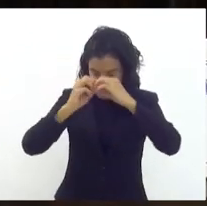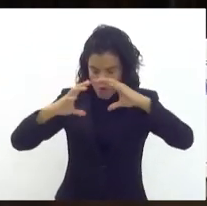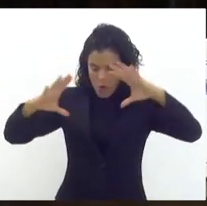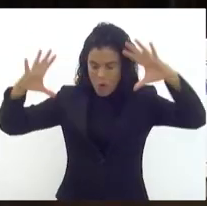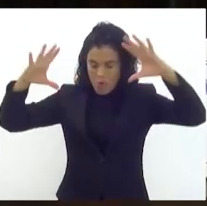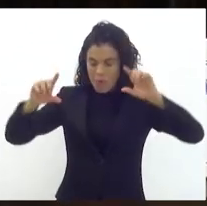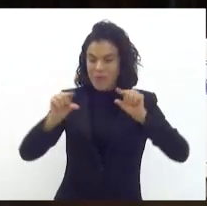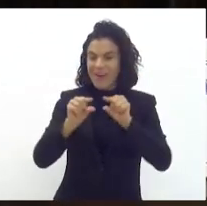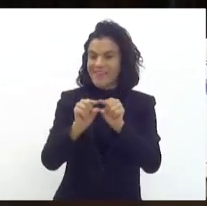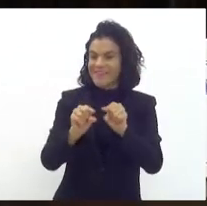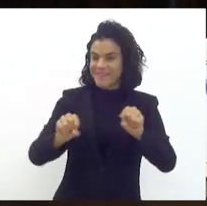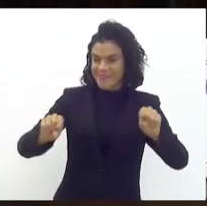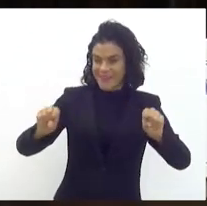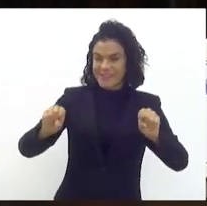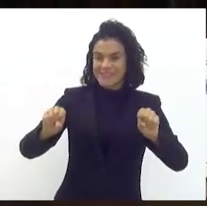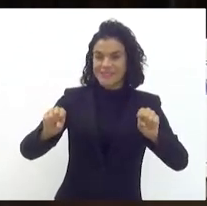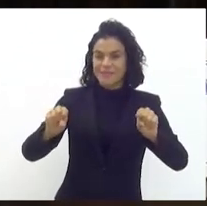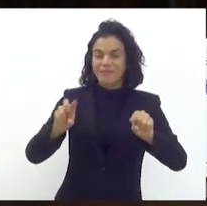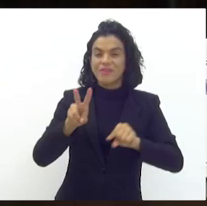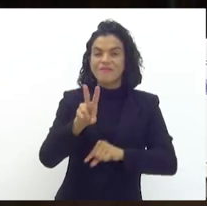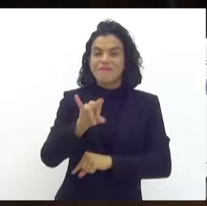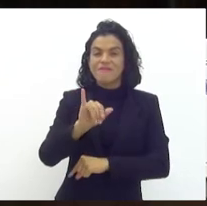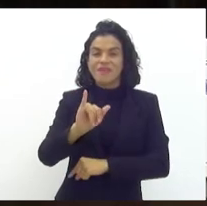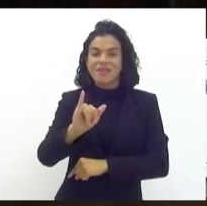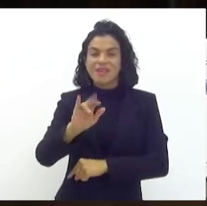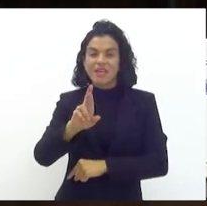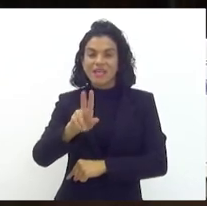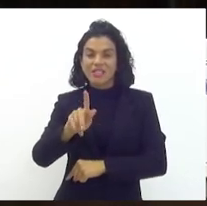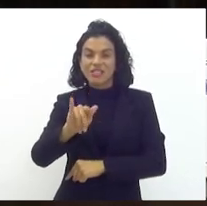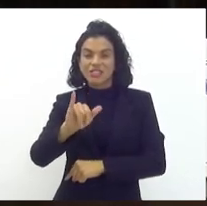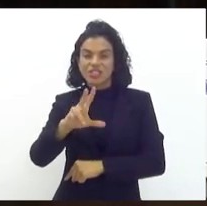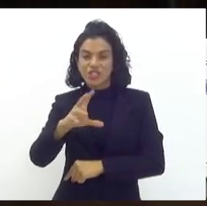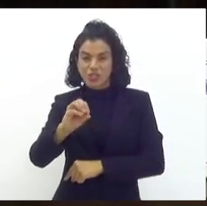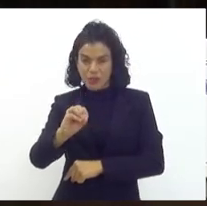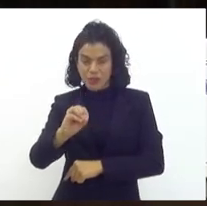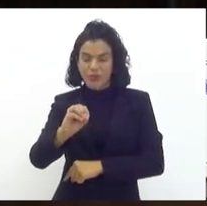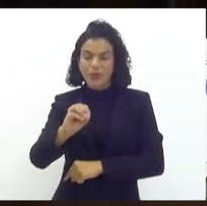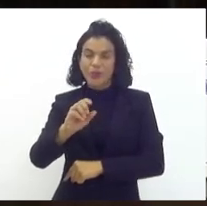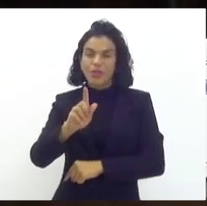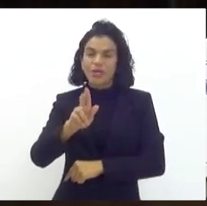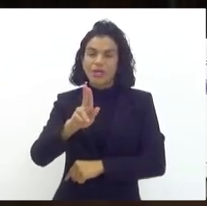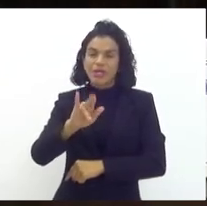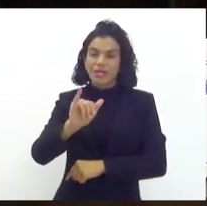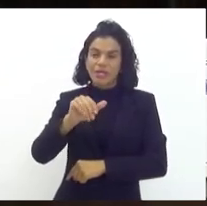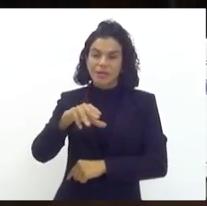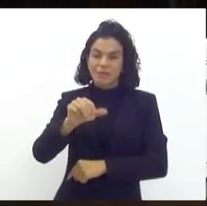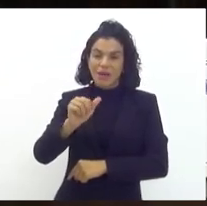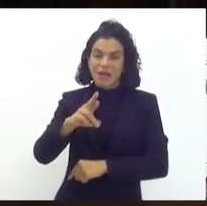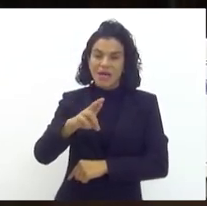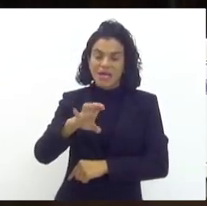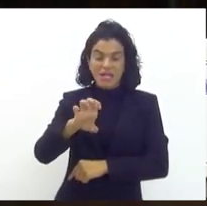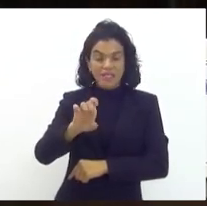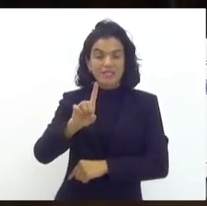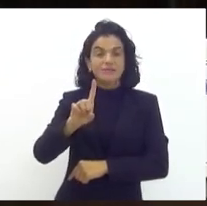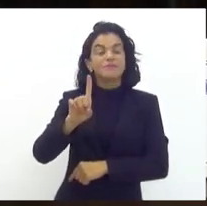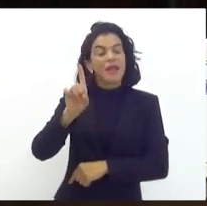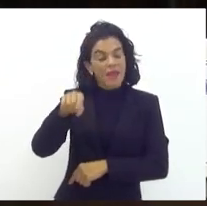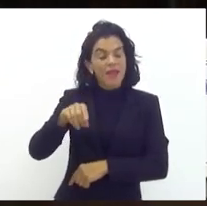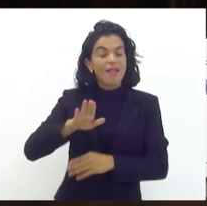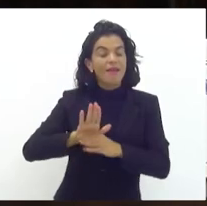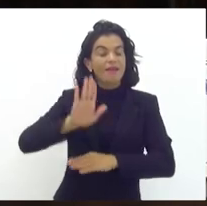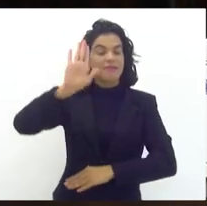frase do vigília Guimarães que foi deputado pelo PT de Minas Gerais na reforma